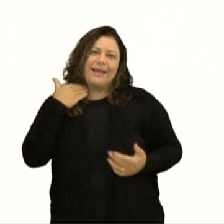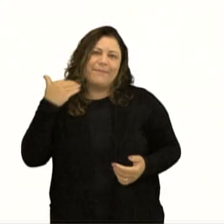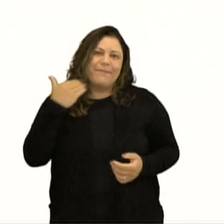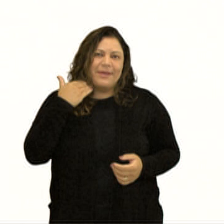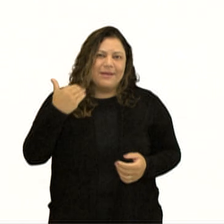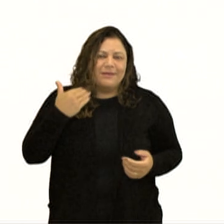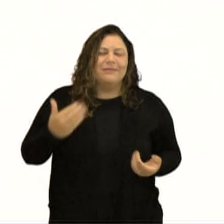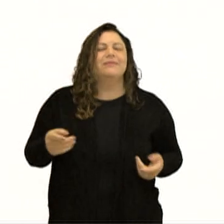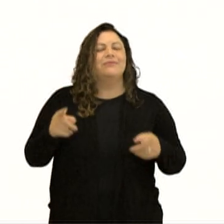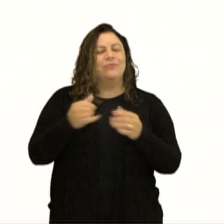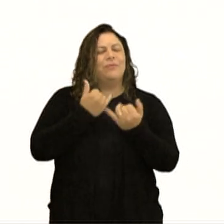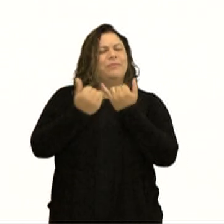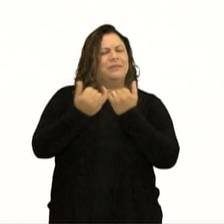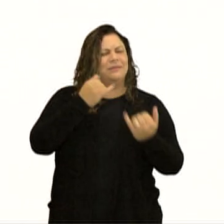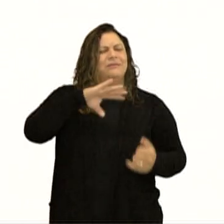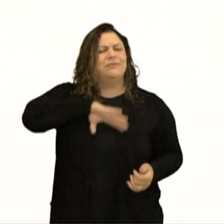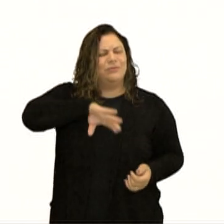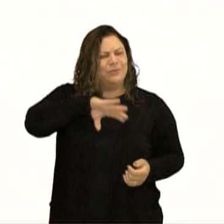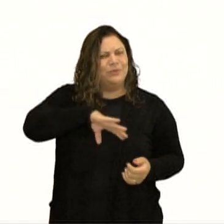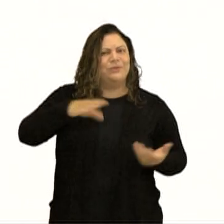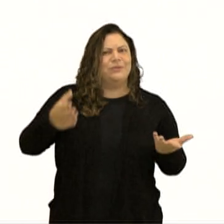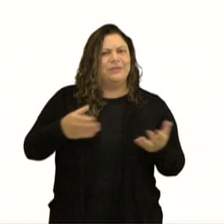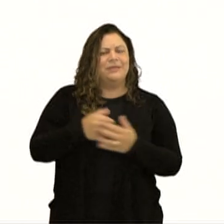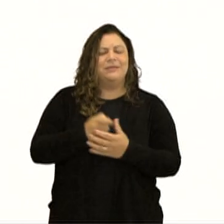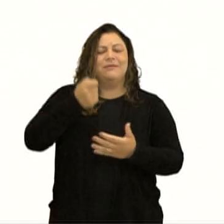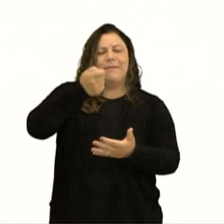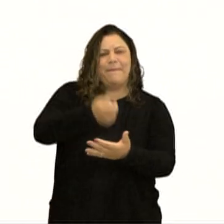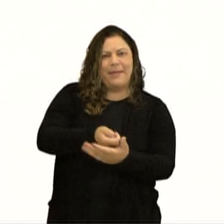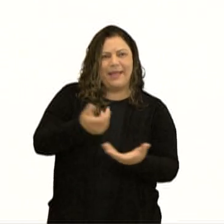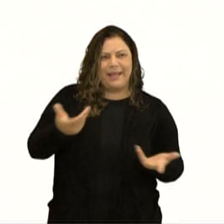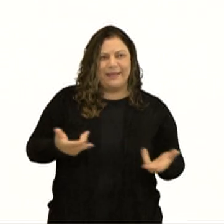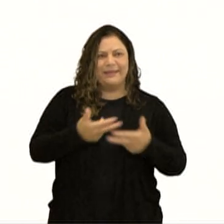banco, onde você paga as contas, deposita o dinheiro.